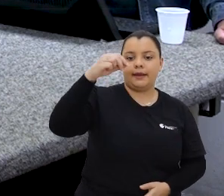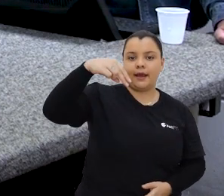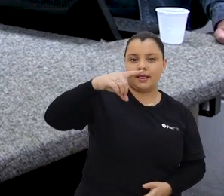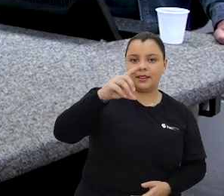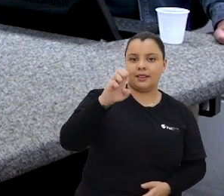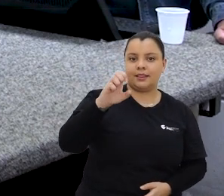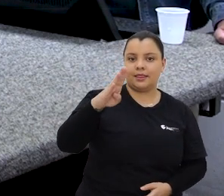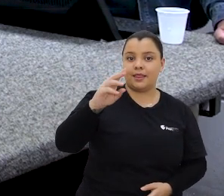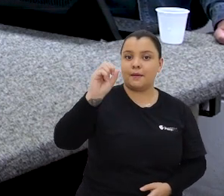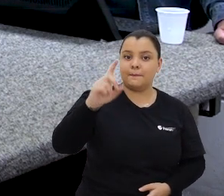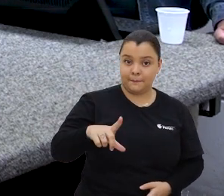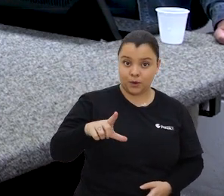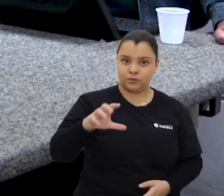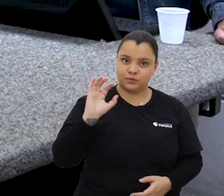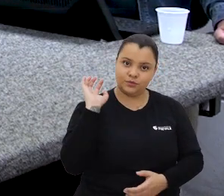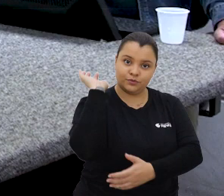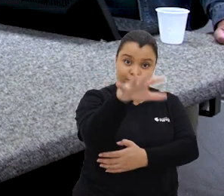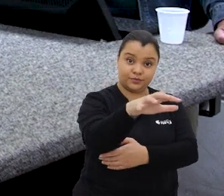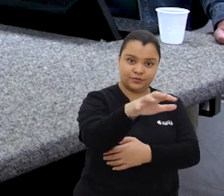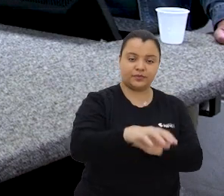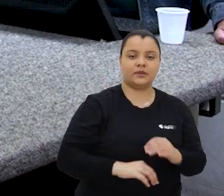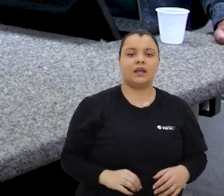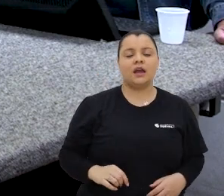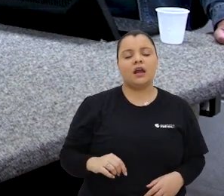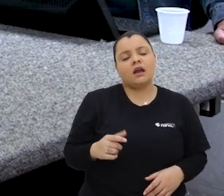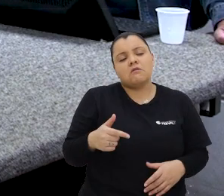assim, desde os meus 10 anos de idade, e aí eu